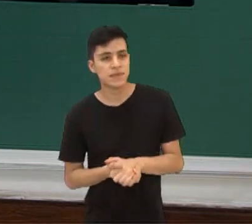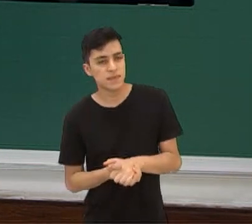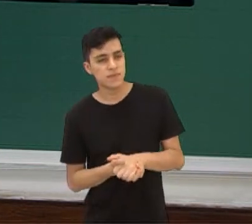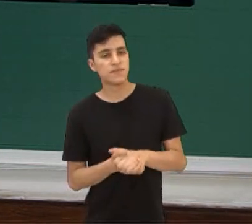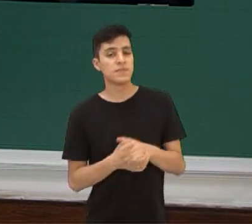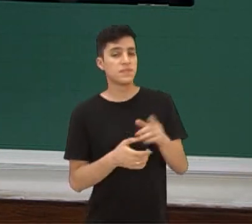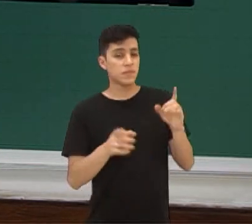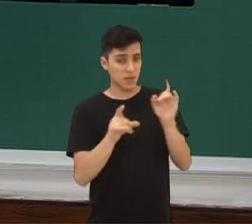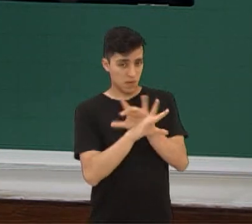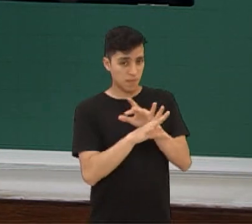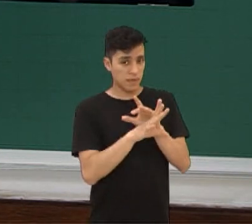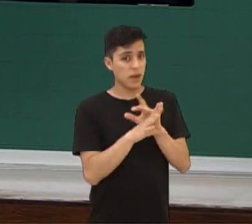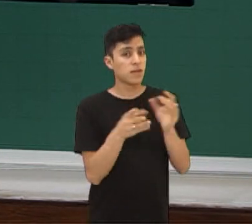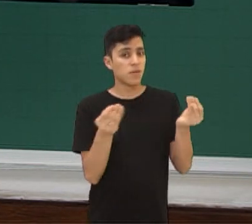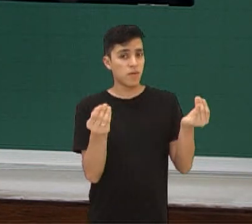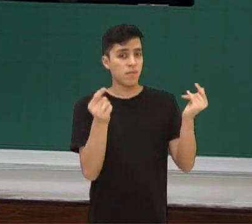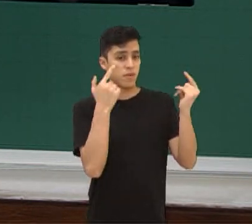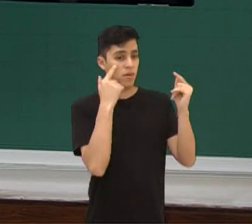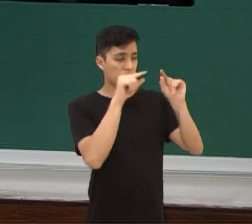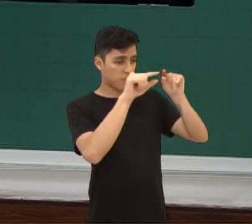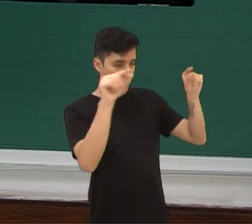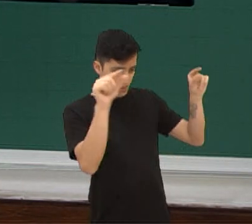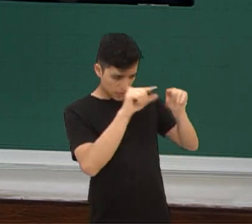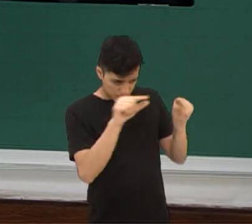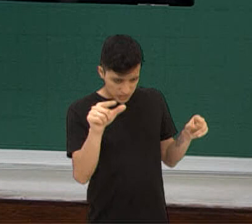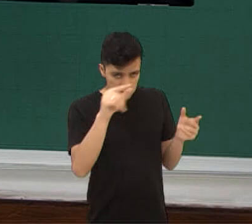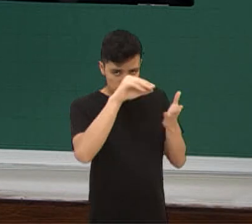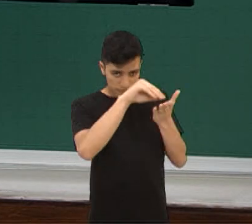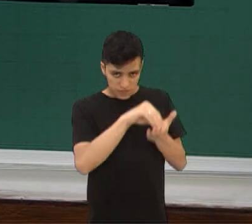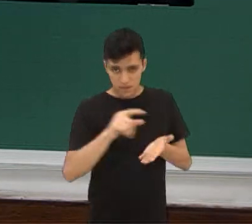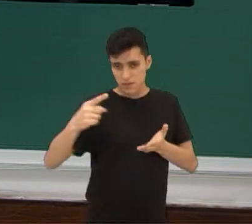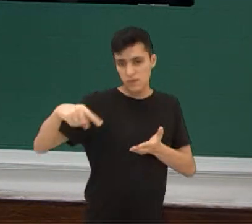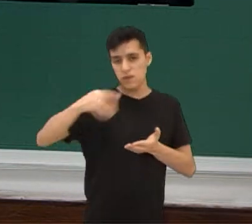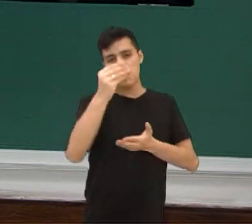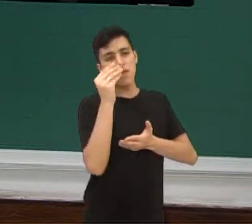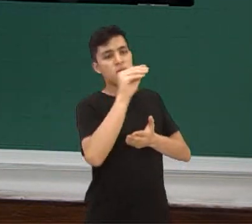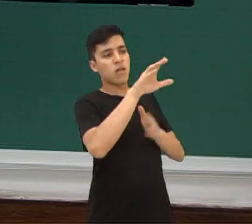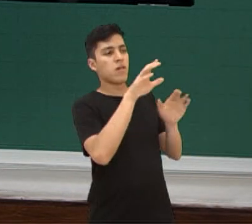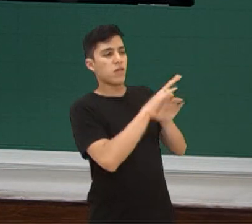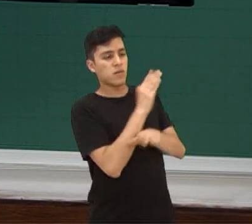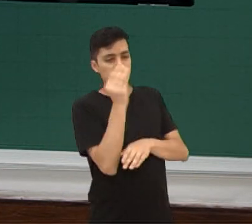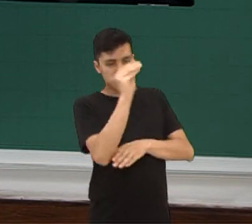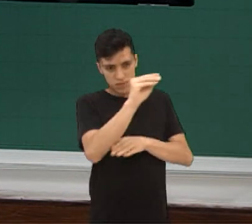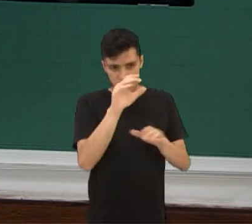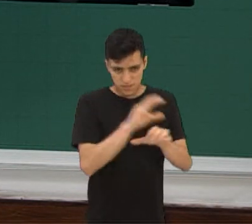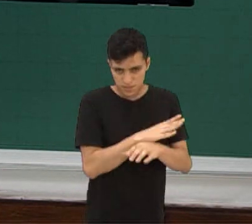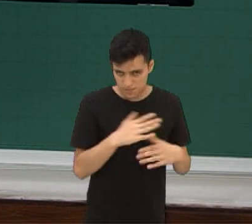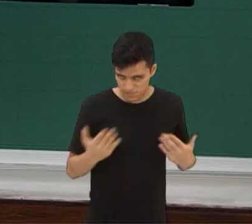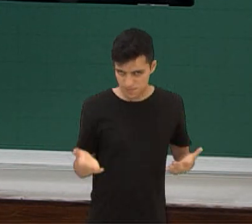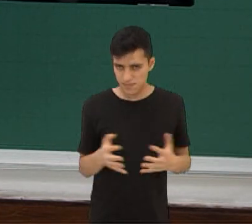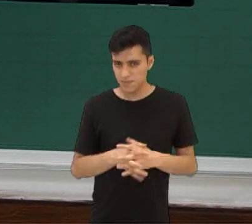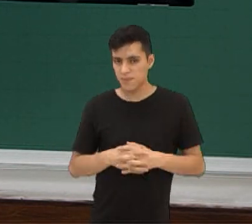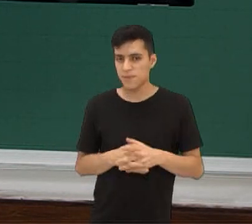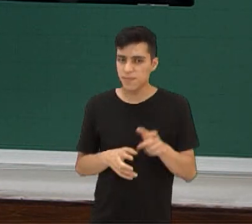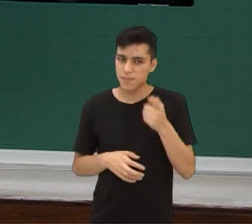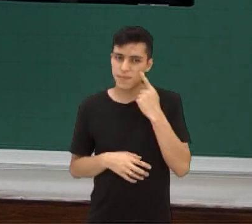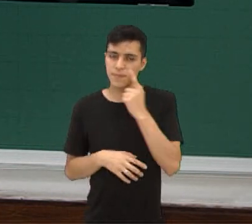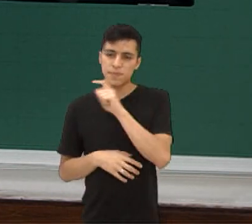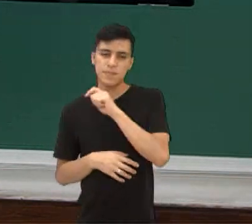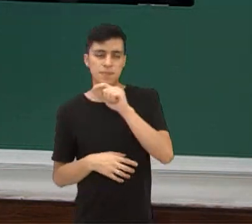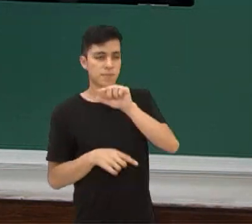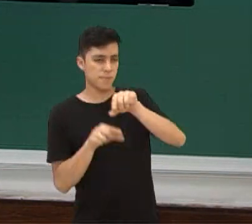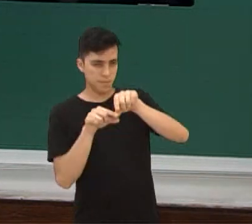as orações com uma das opções. Então, eu tenho ali duas opções, duas afirmativas. Vamos ver. Letra A.